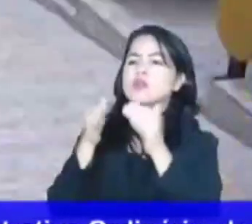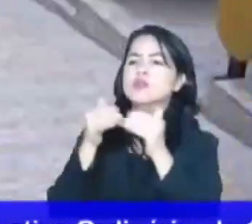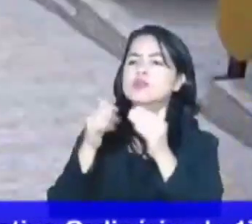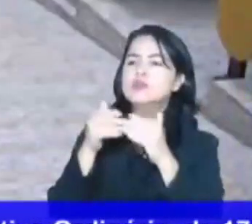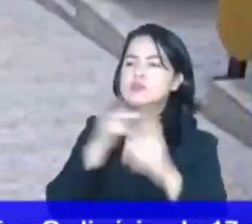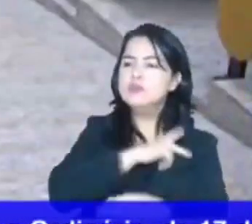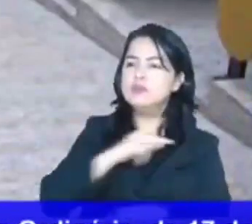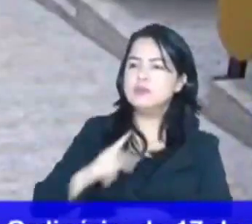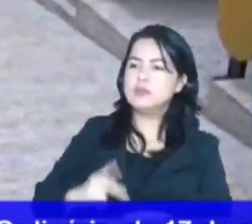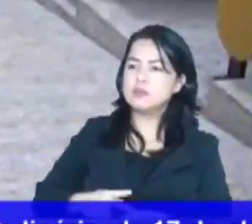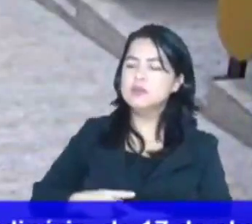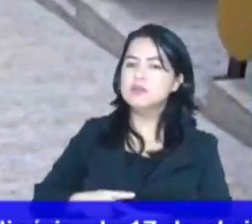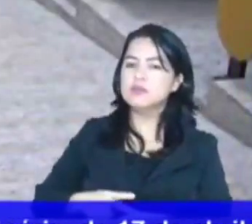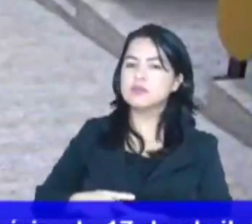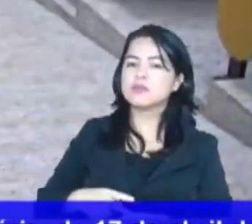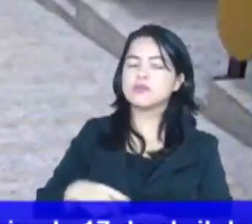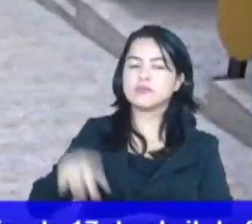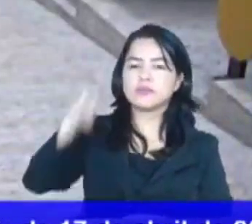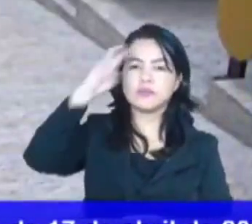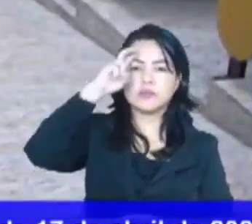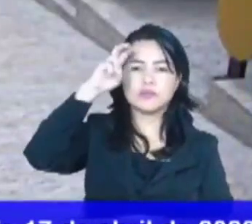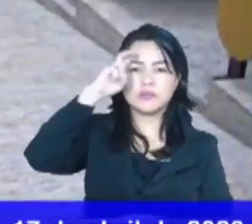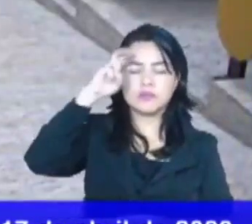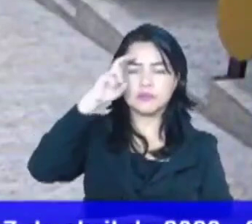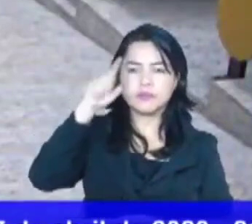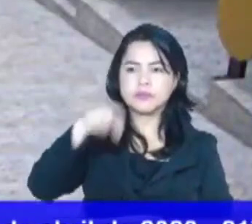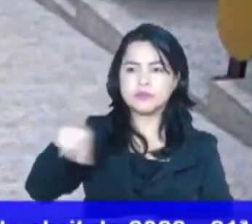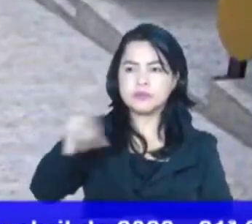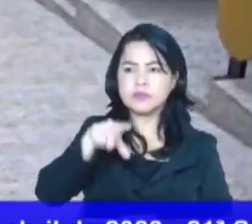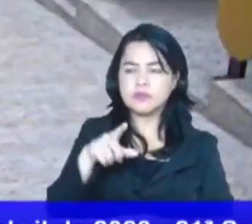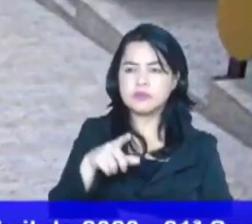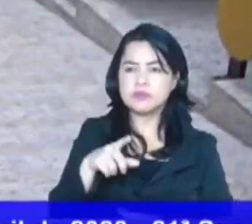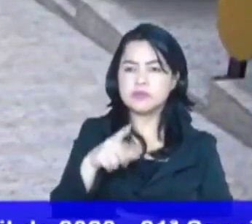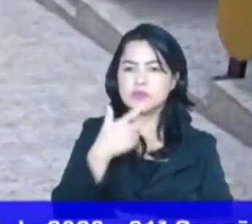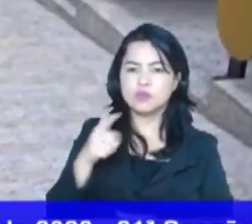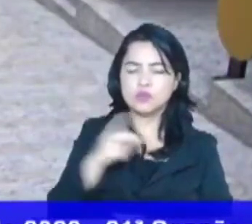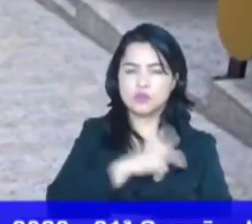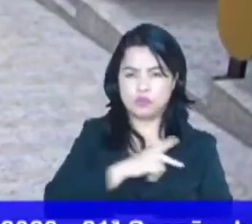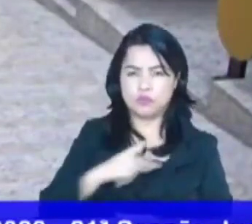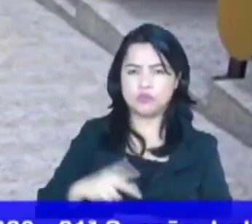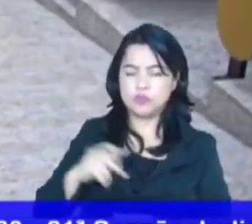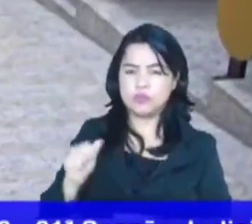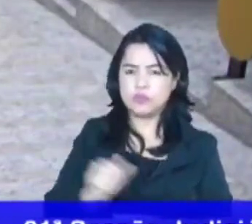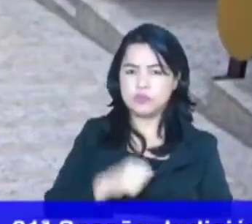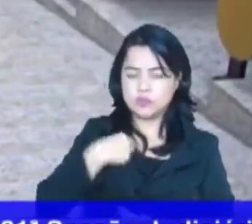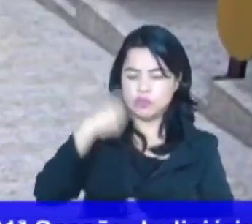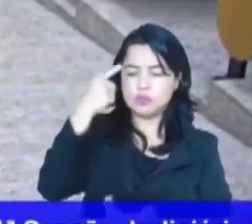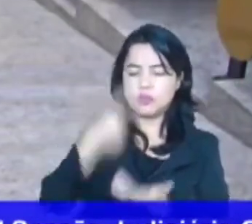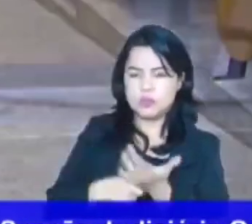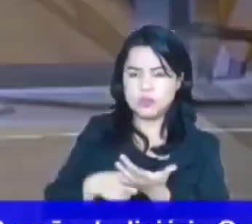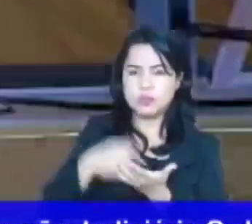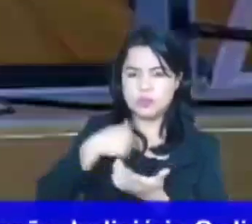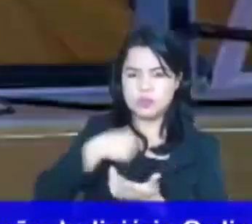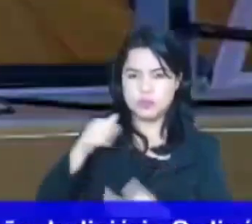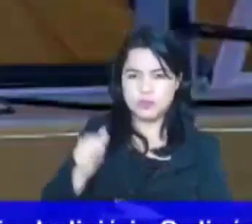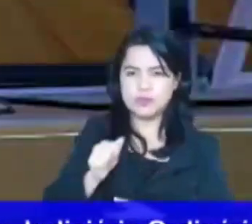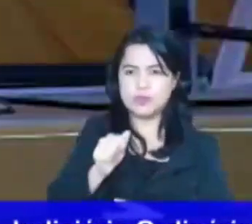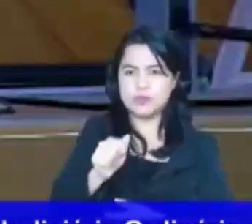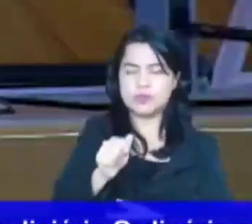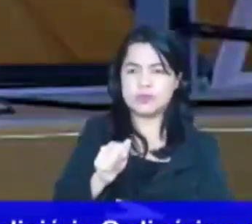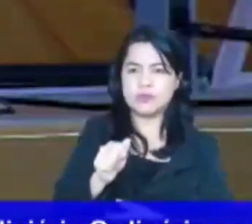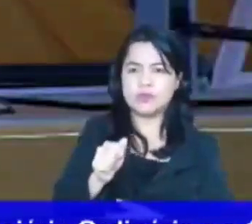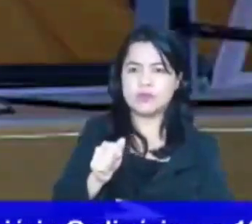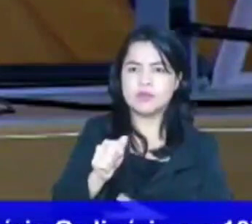presidente, na quinta-feira, como Vossa Excelência não estava presente, eu confirmei minha presença Foco